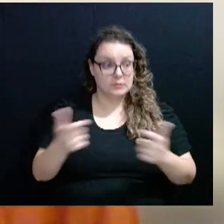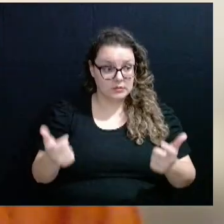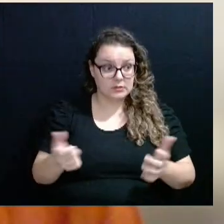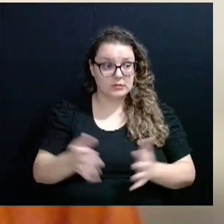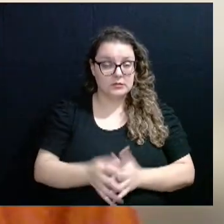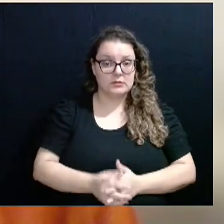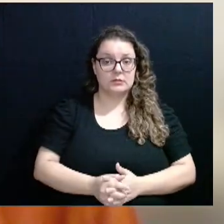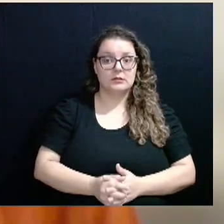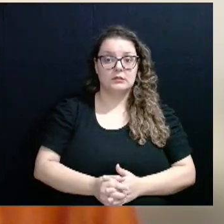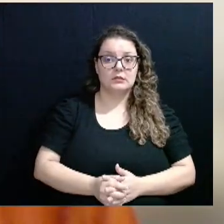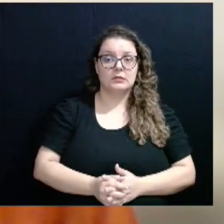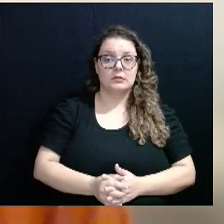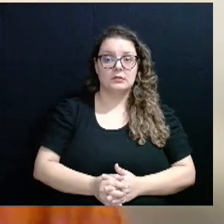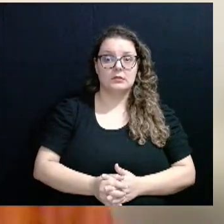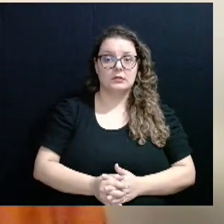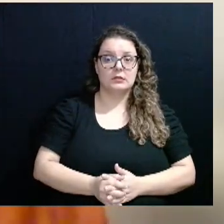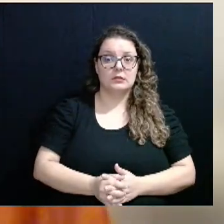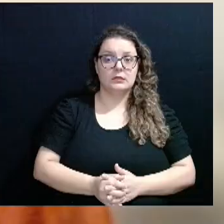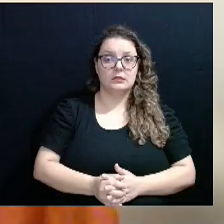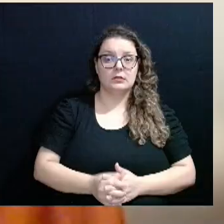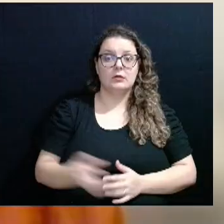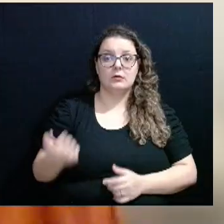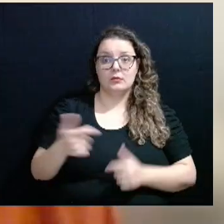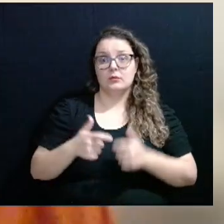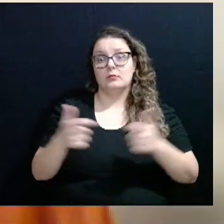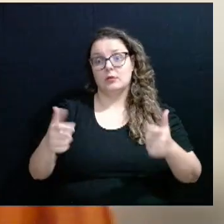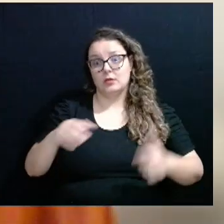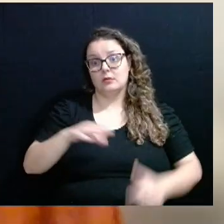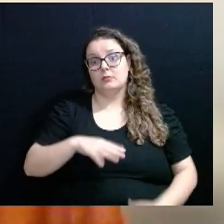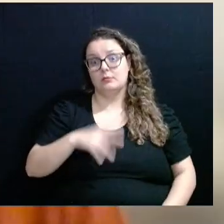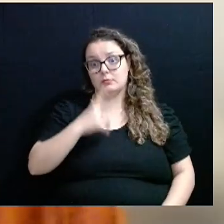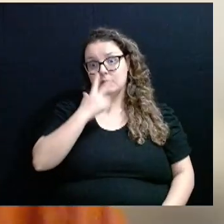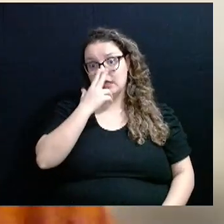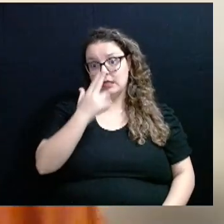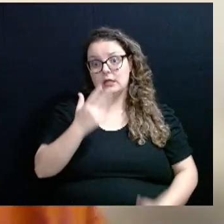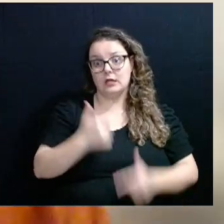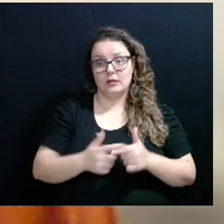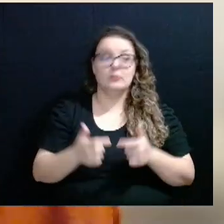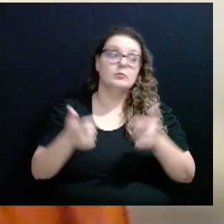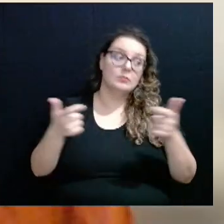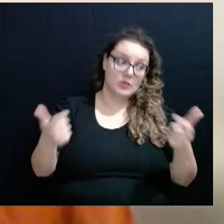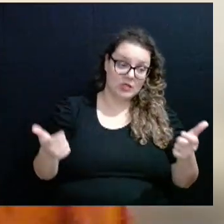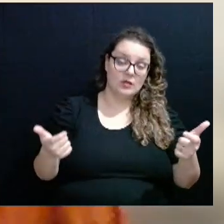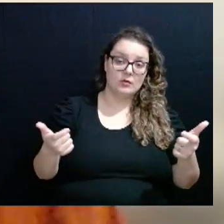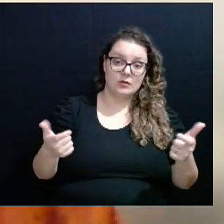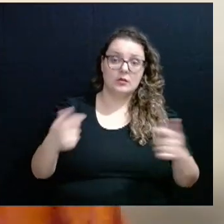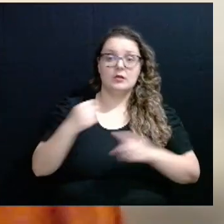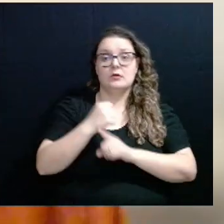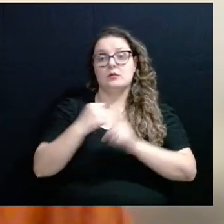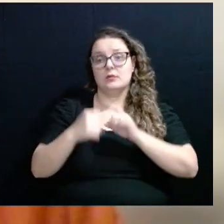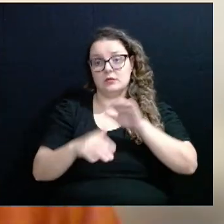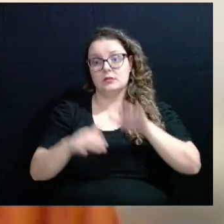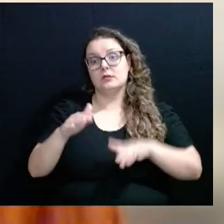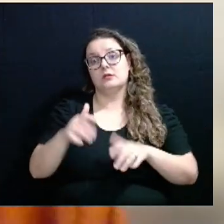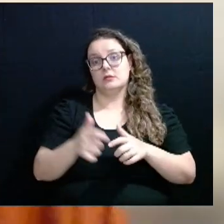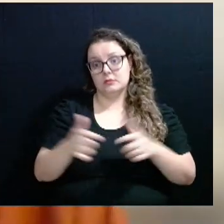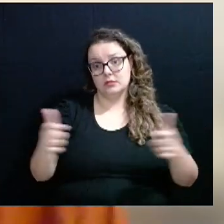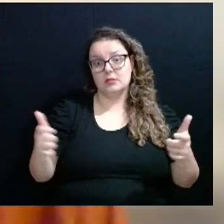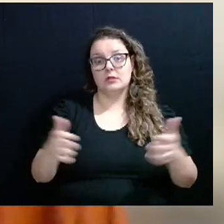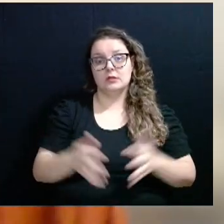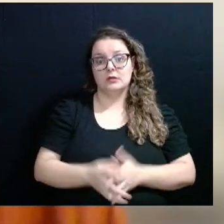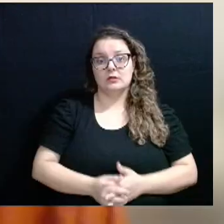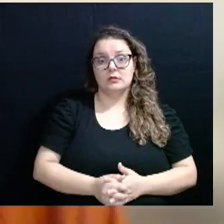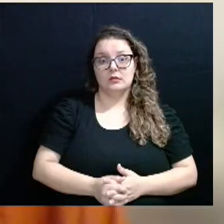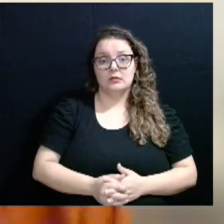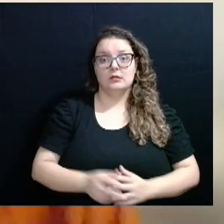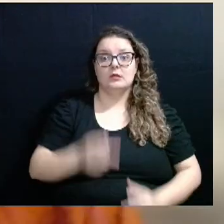Quanto maior a cidade, parece que o problema fica ainda maior. As desigualdades, elas crescem. Eu falo com você daqui